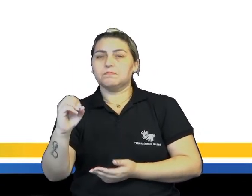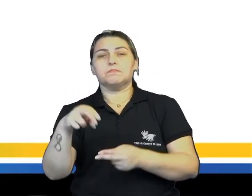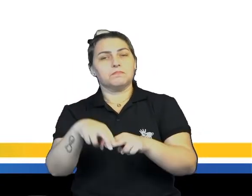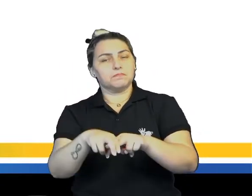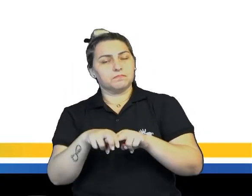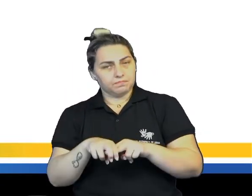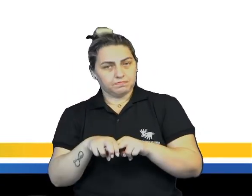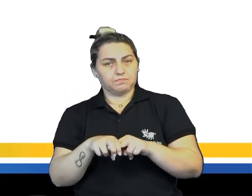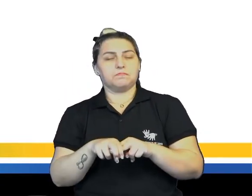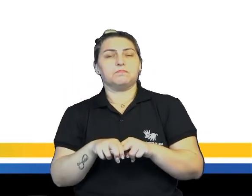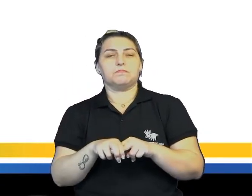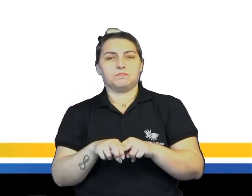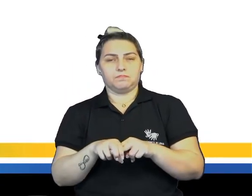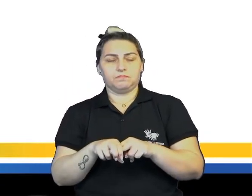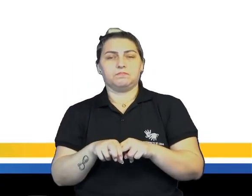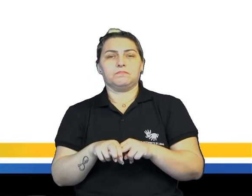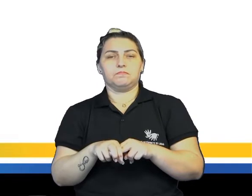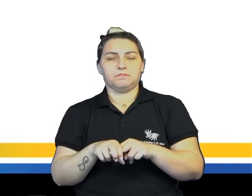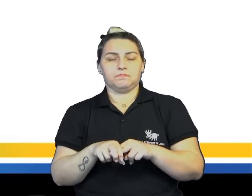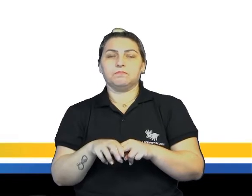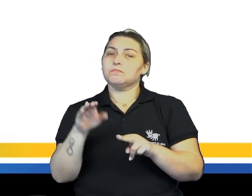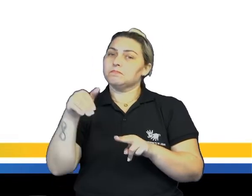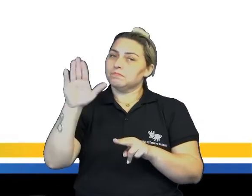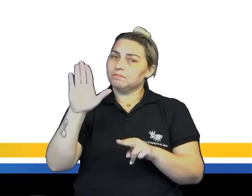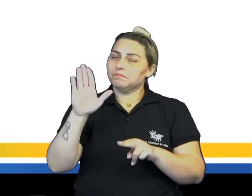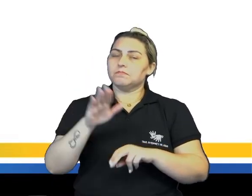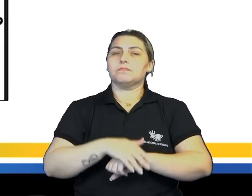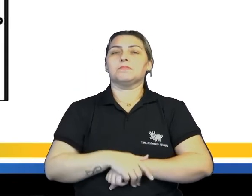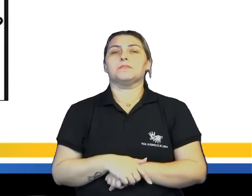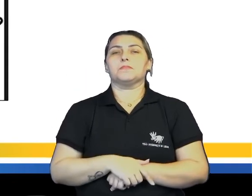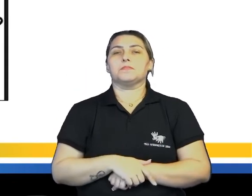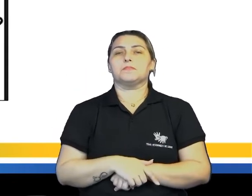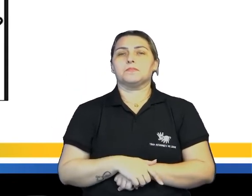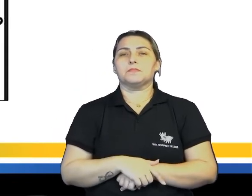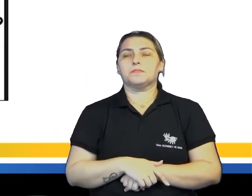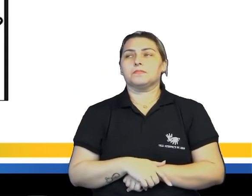por isso, o símbolozinho que está aí é o de maior.